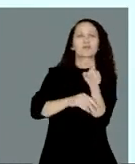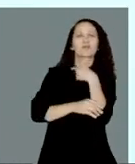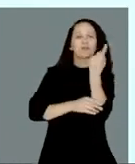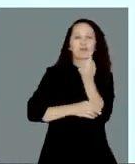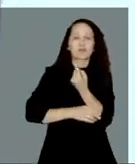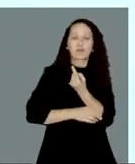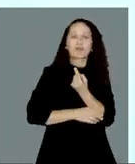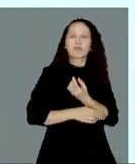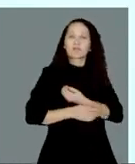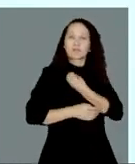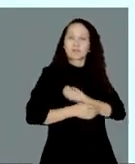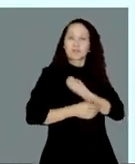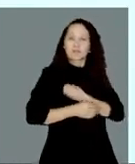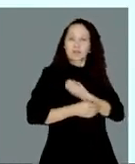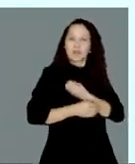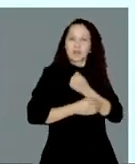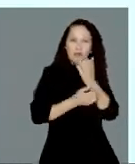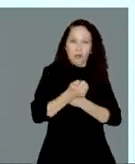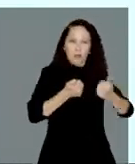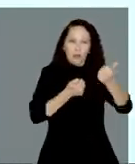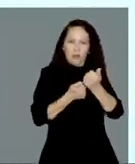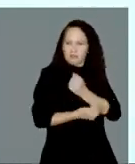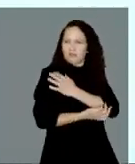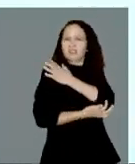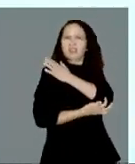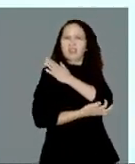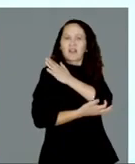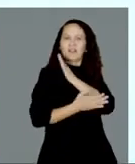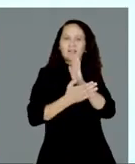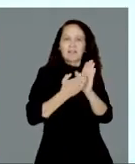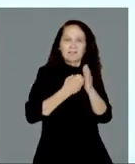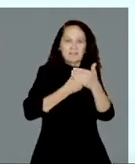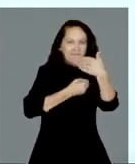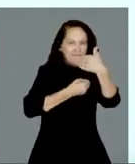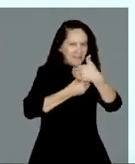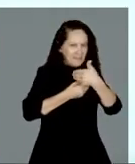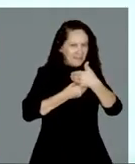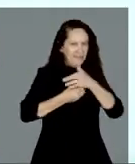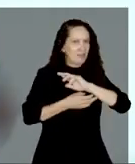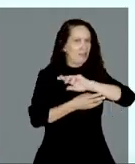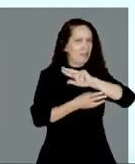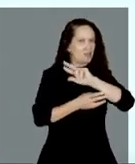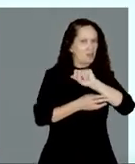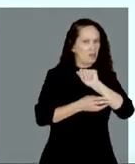justa, capaz de compartilhar as suas riquezas com todos,